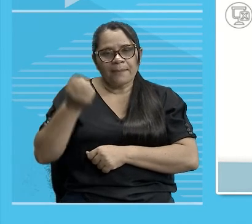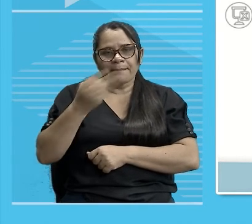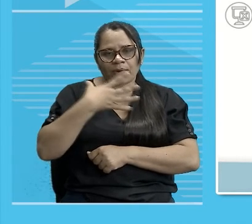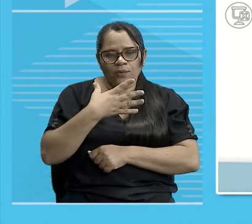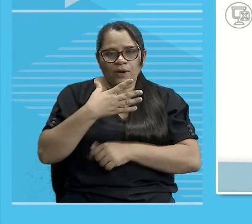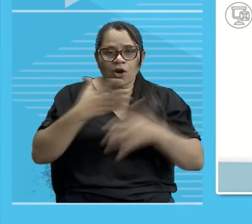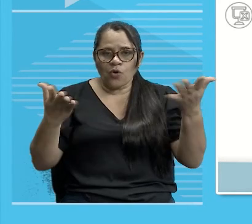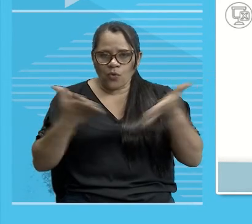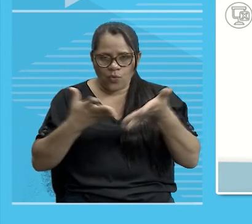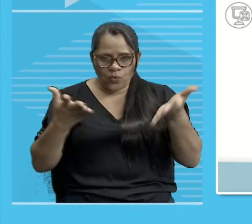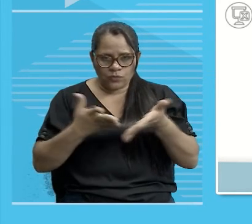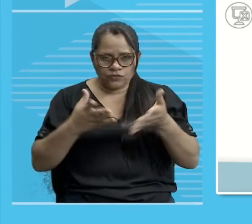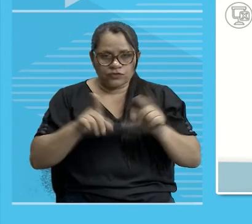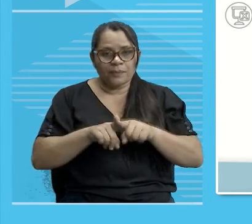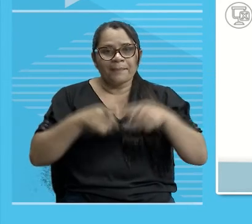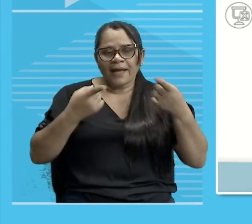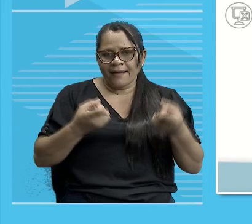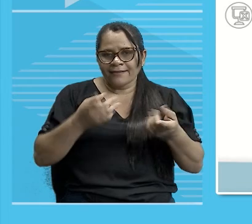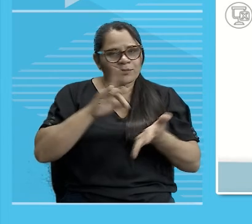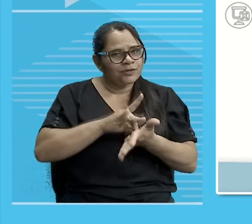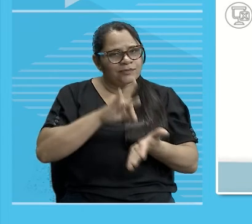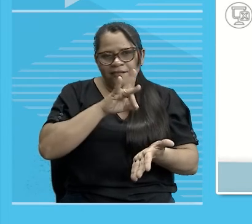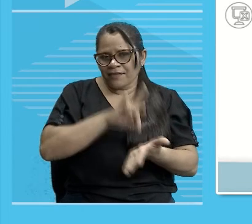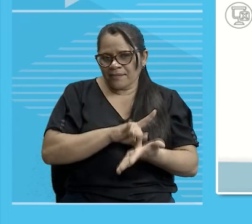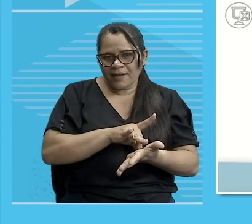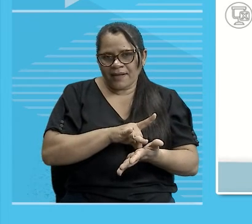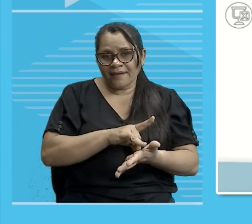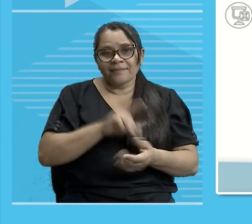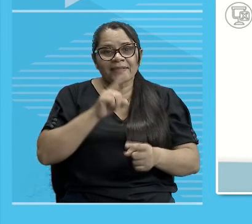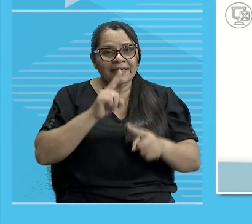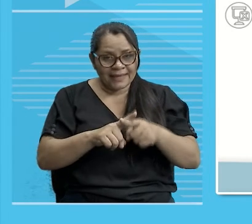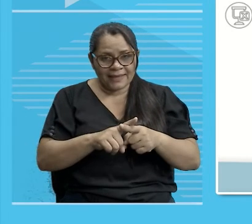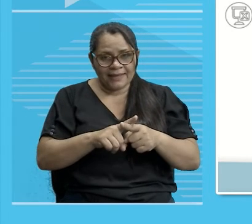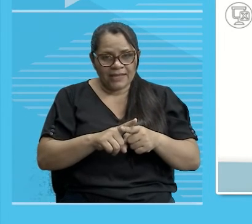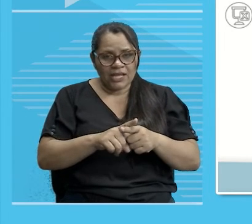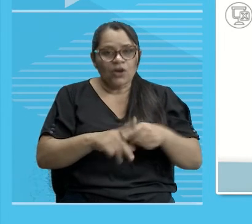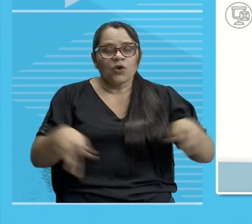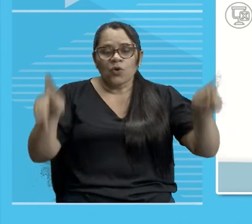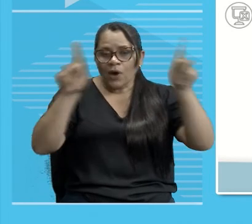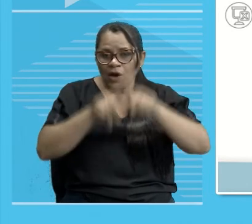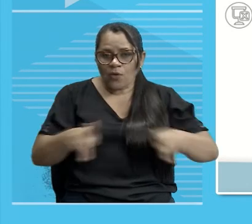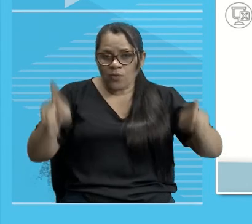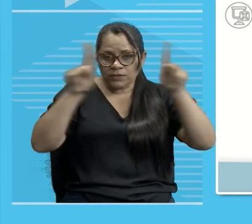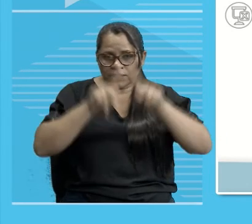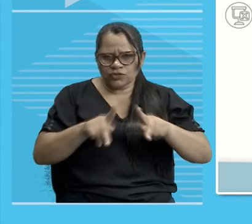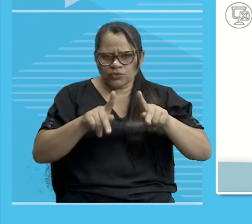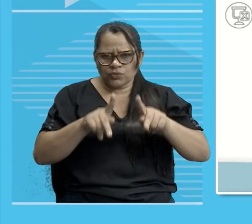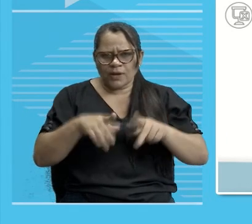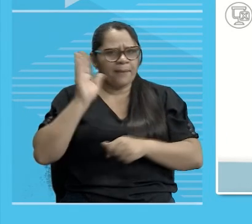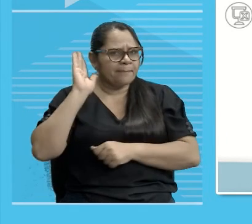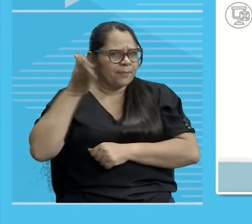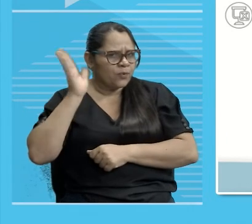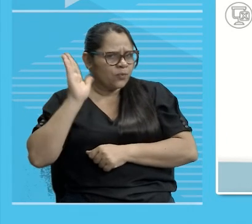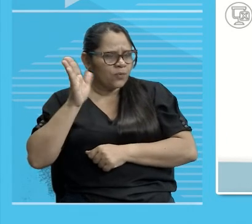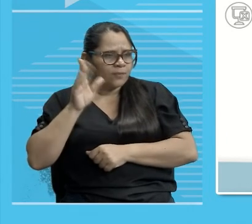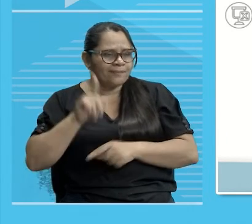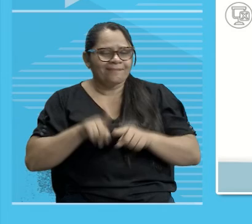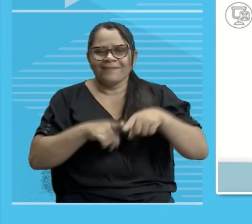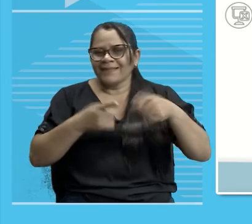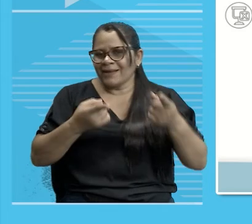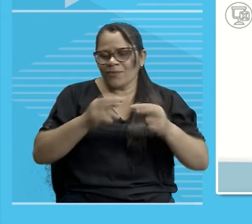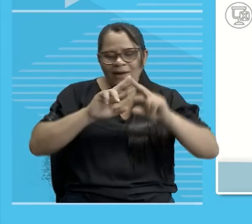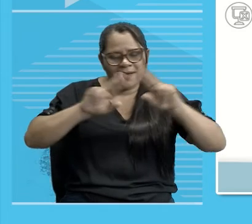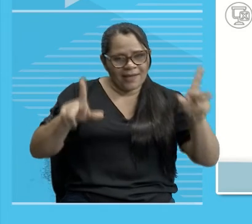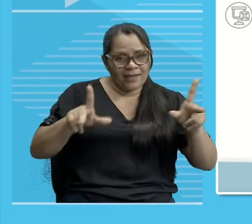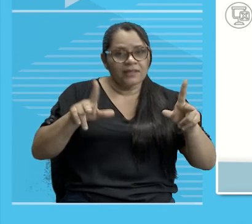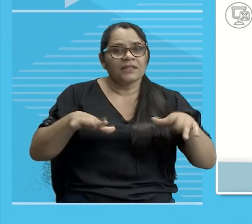não podemos mais afirmar que o robôs são burros que só tem boa memória nós temos robôs que aprendem